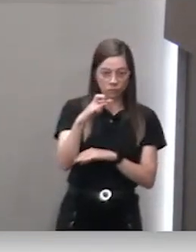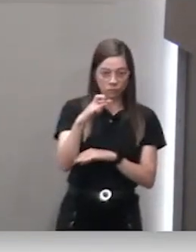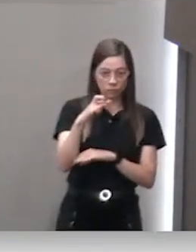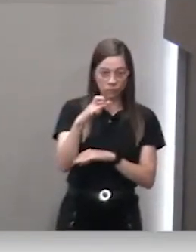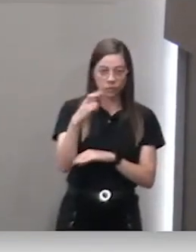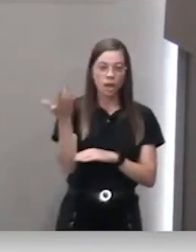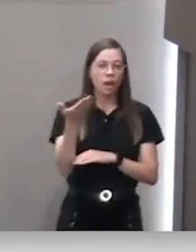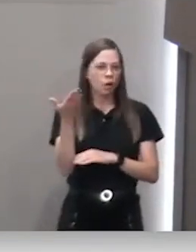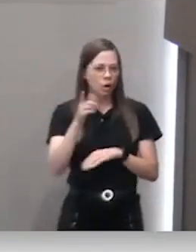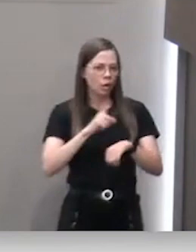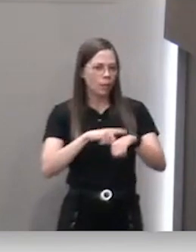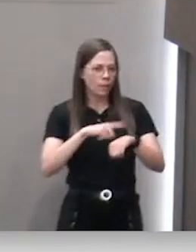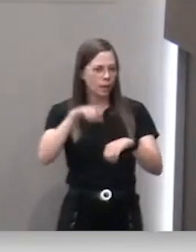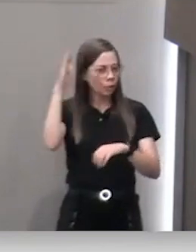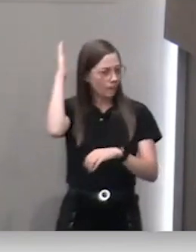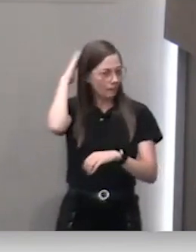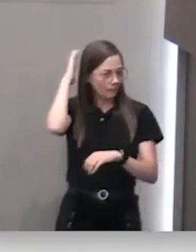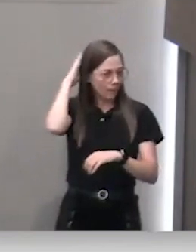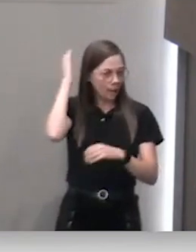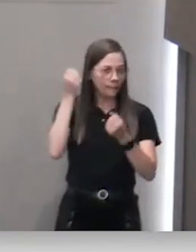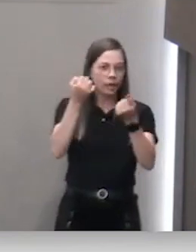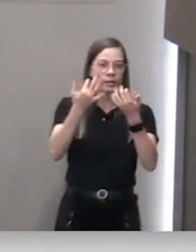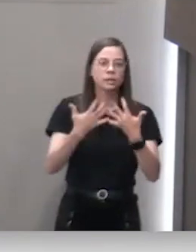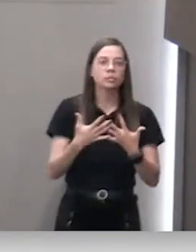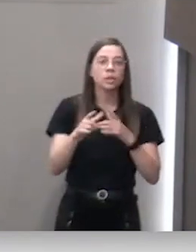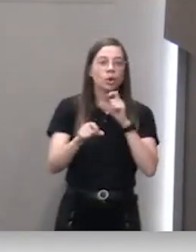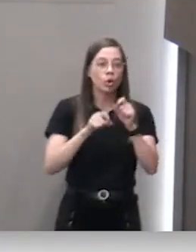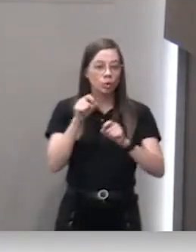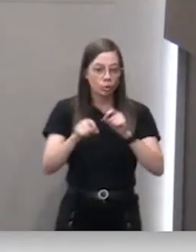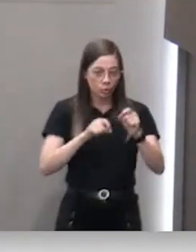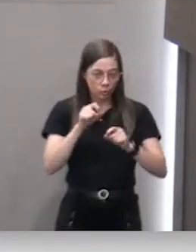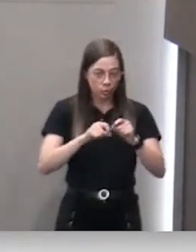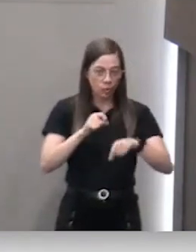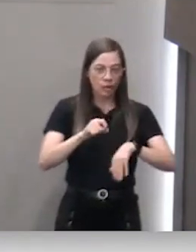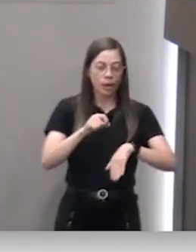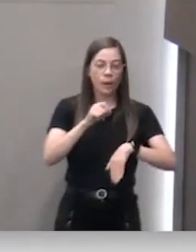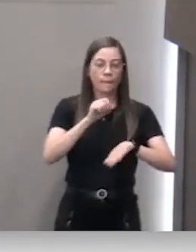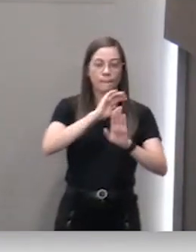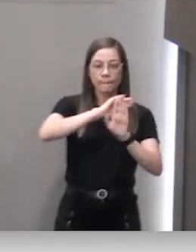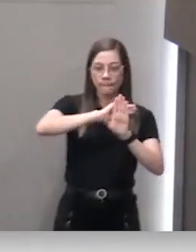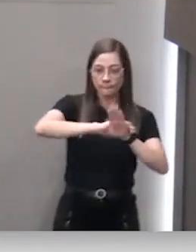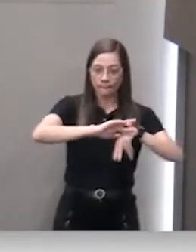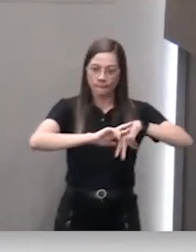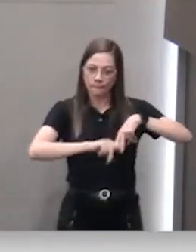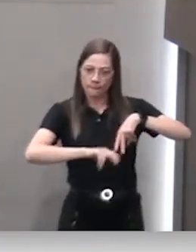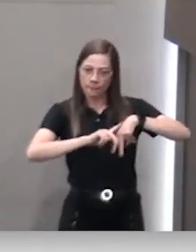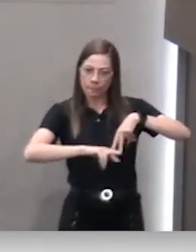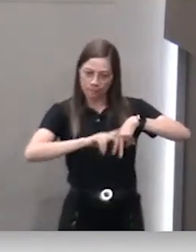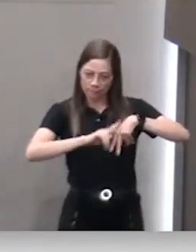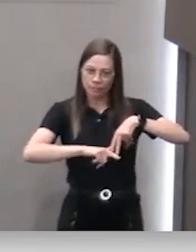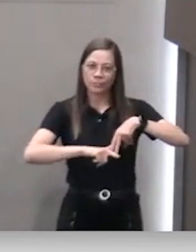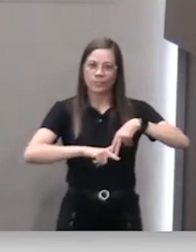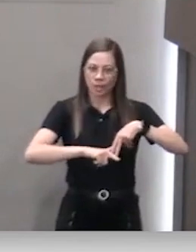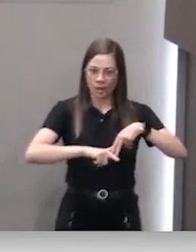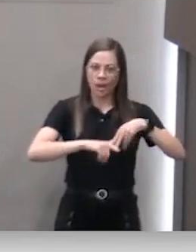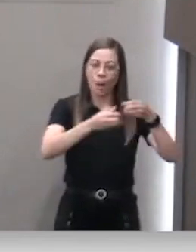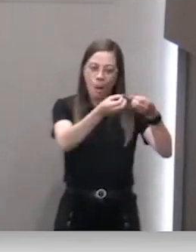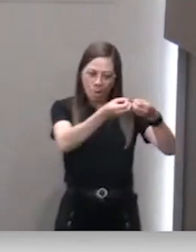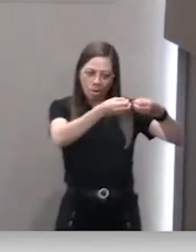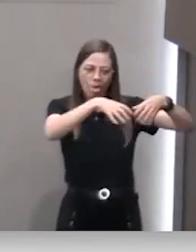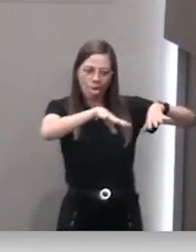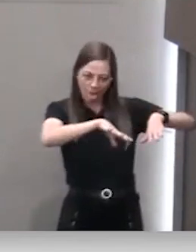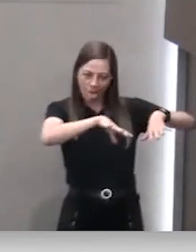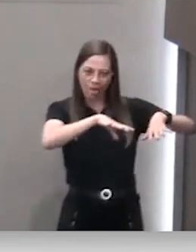Papa agora se manifestou dizendo que a ideologia de gênero ameaça a humanidade.